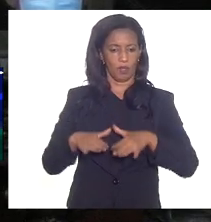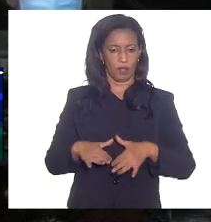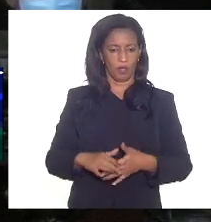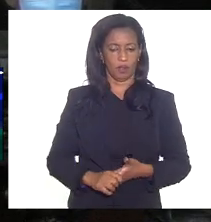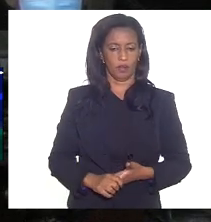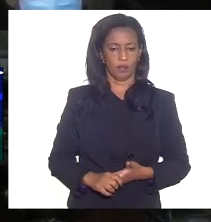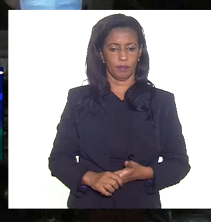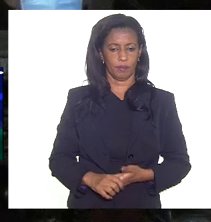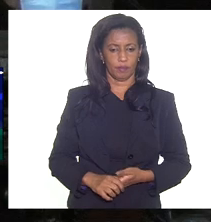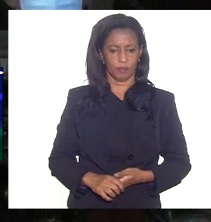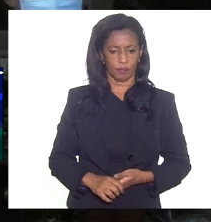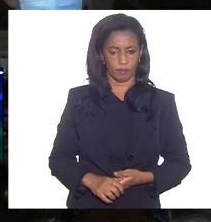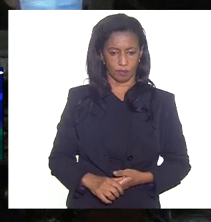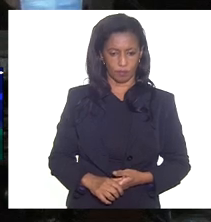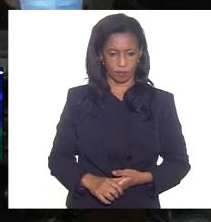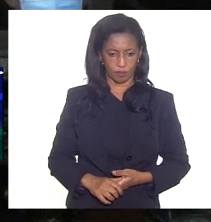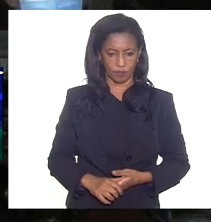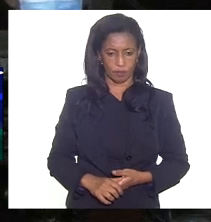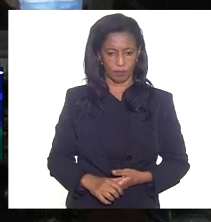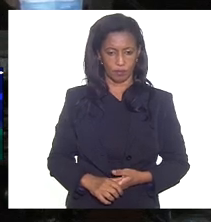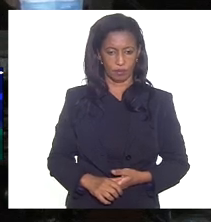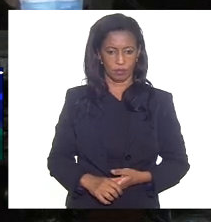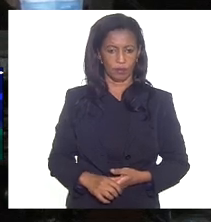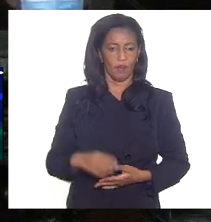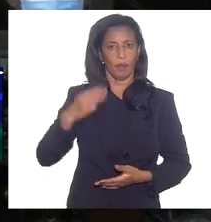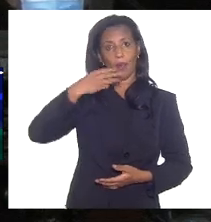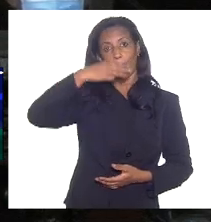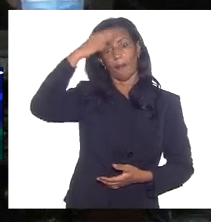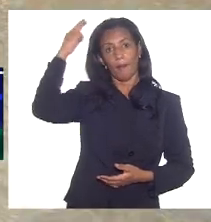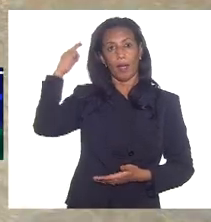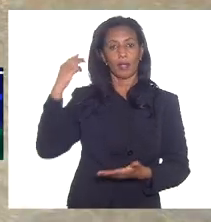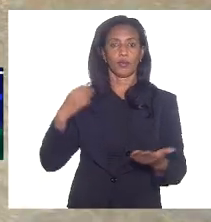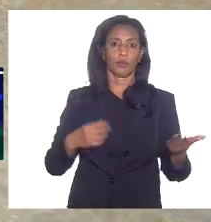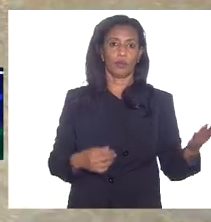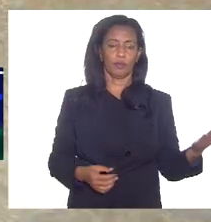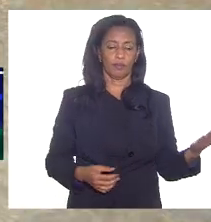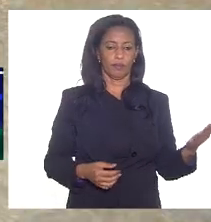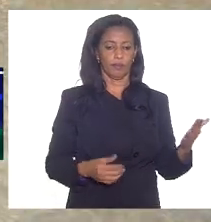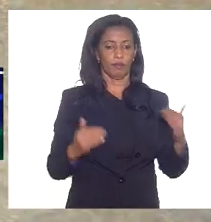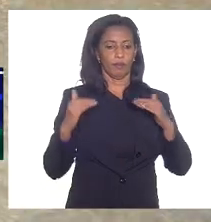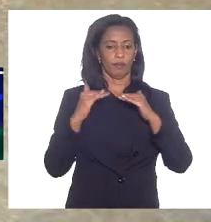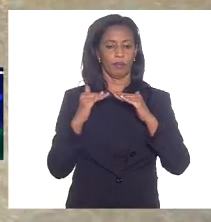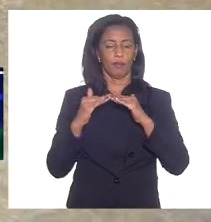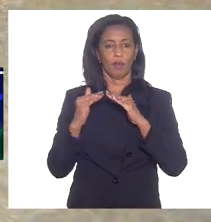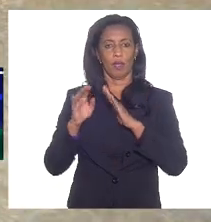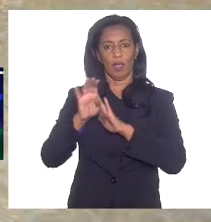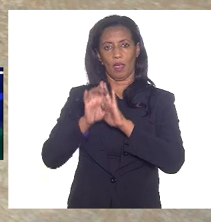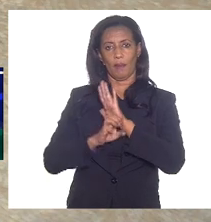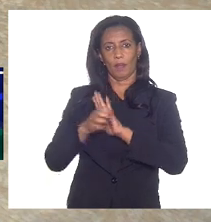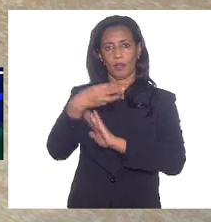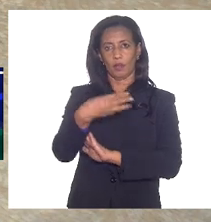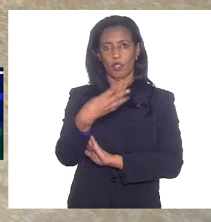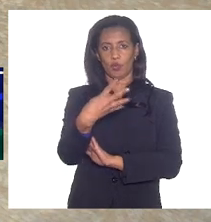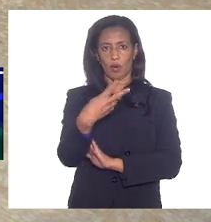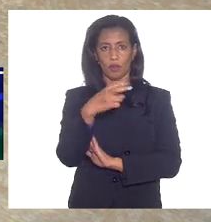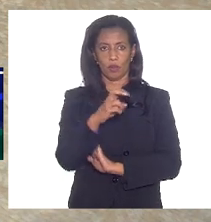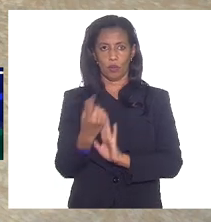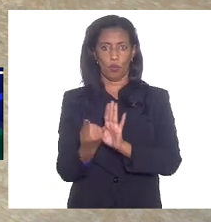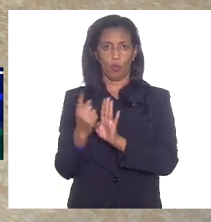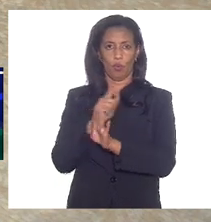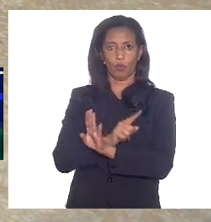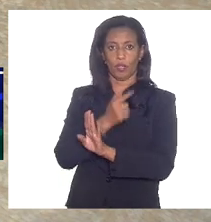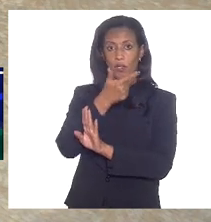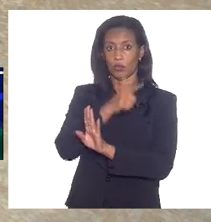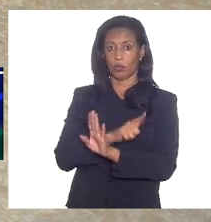Para emitir parecer pela Comissão de Constituição e Justiça, deputado Márcio Pacheco. Senhor presidente, o parecer é favorável às emendas 3, 4 e 5, contrário às